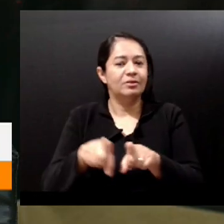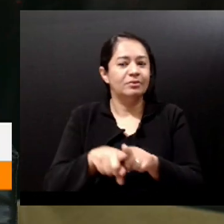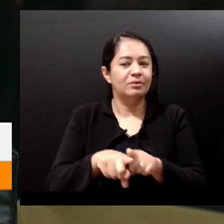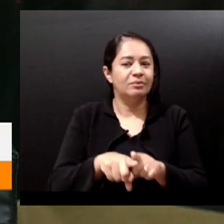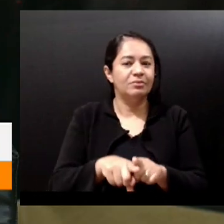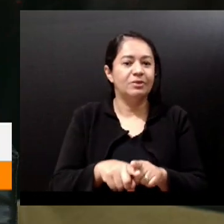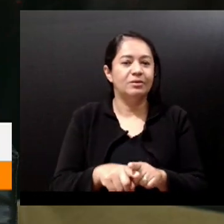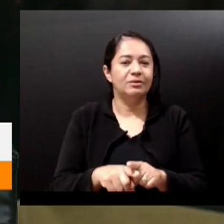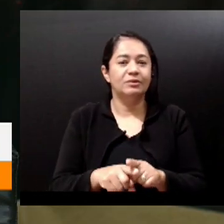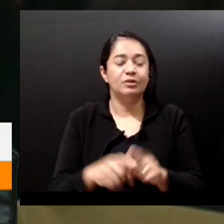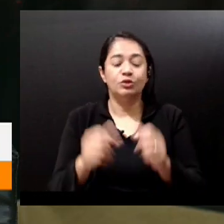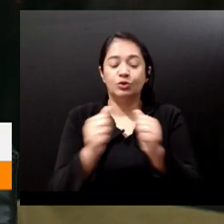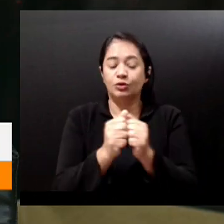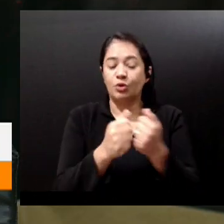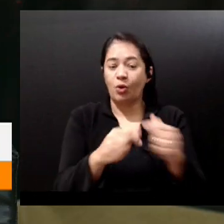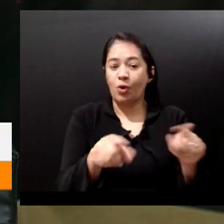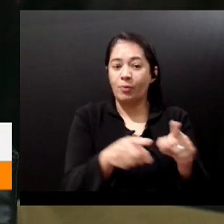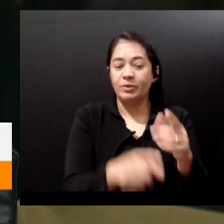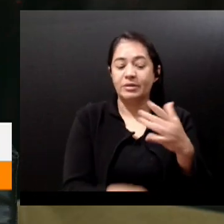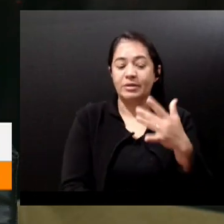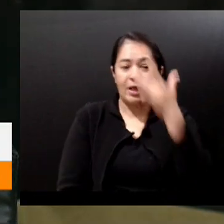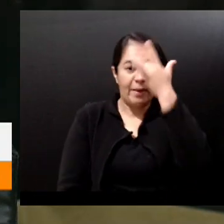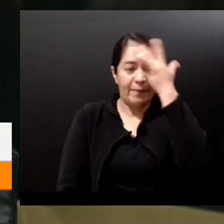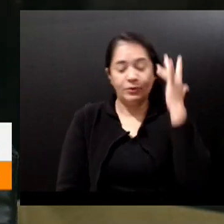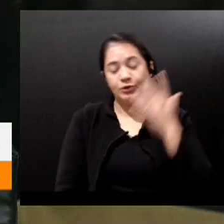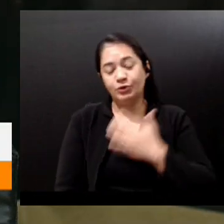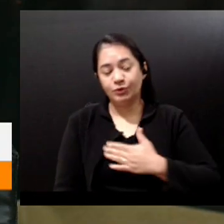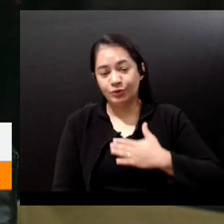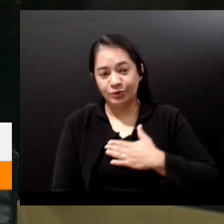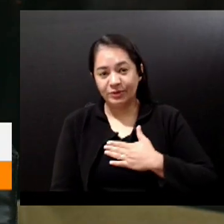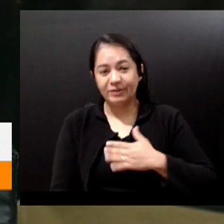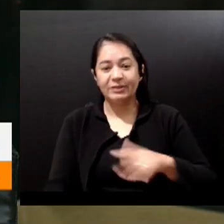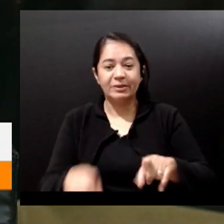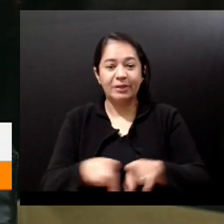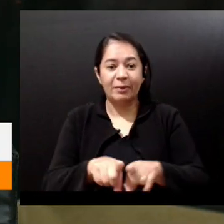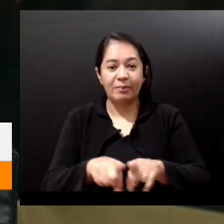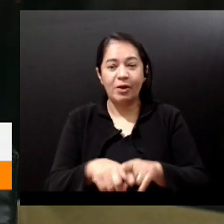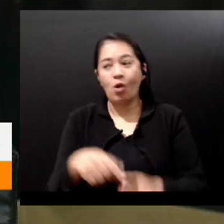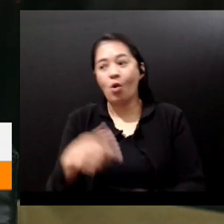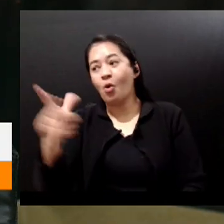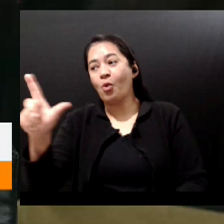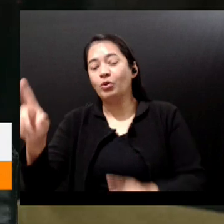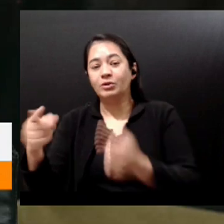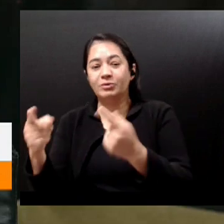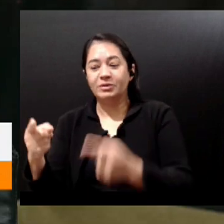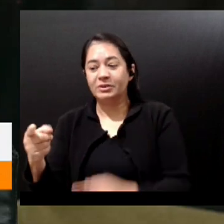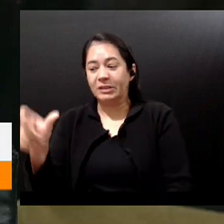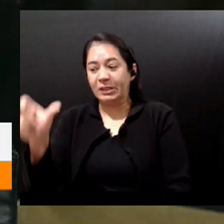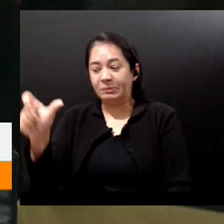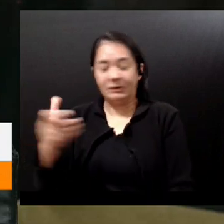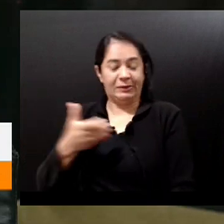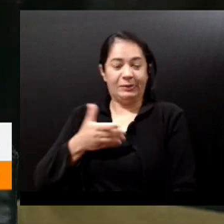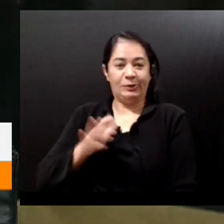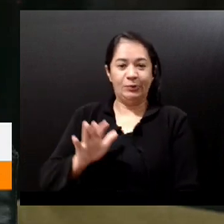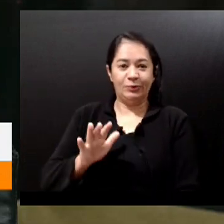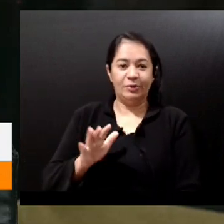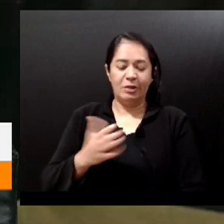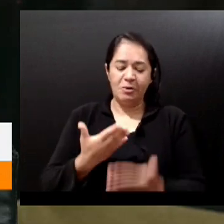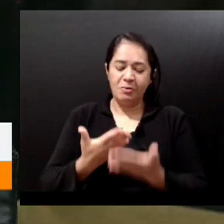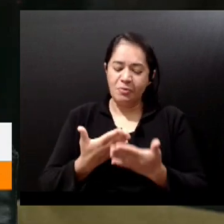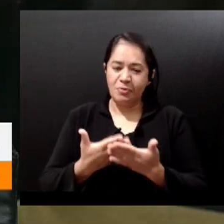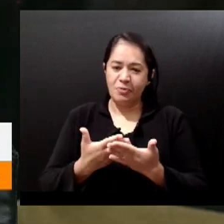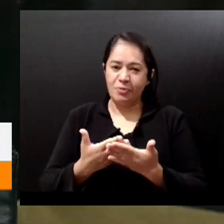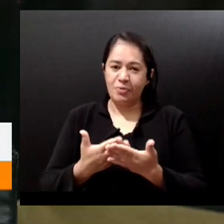música que a pessoa goste, né? E com uma música que a pessoa não gosta. Esse estudo, gente, no final, deu o resultado seguinte: os